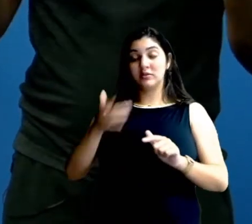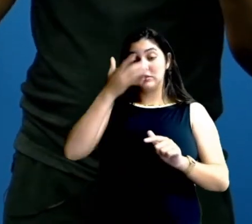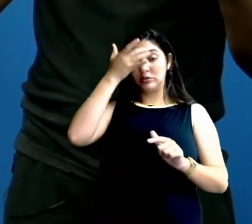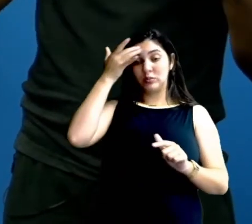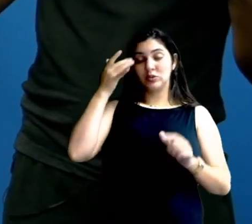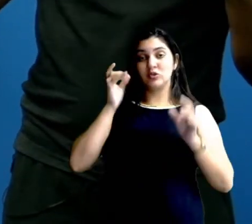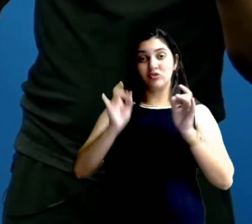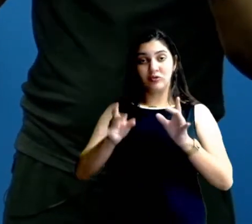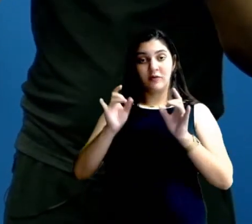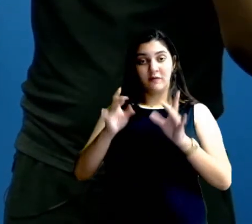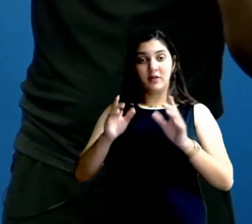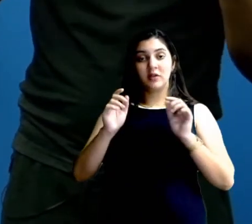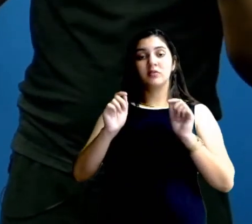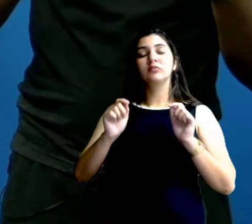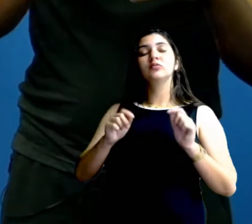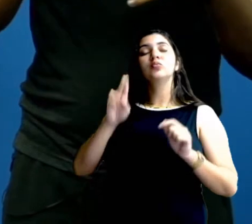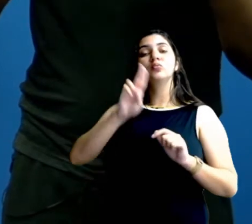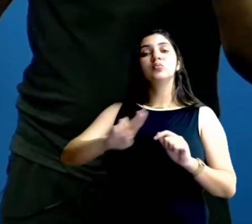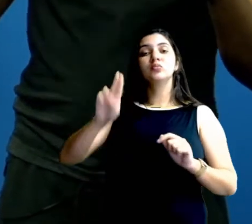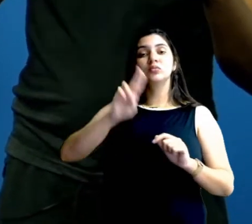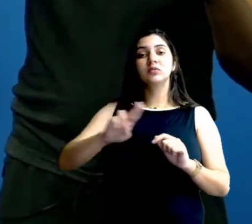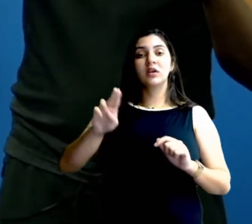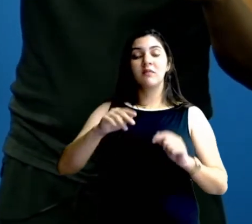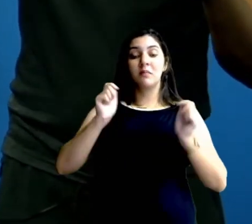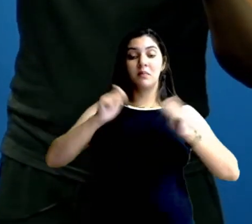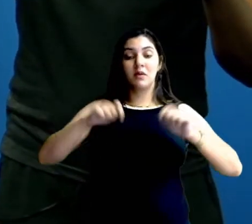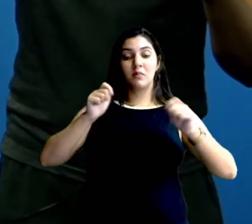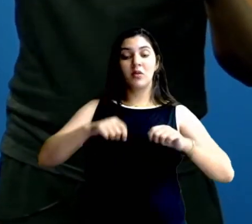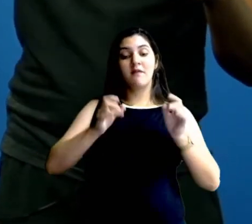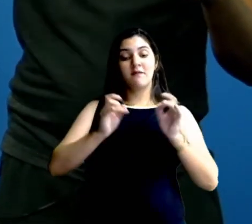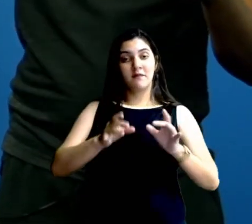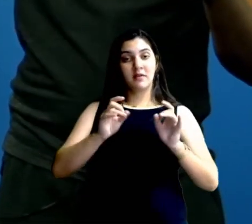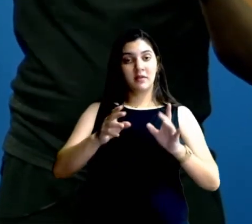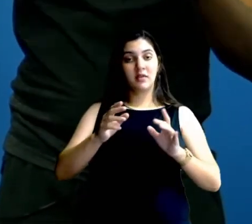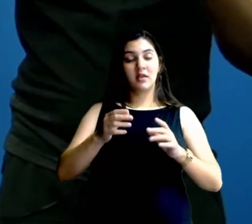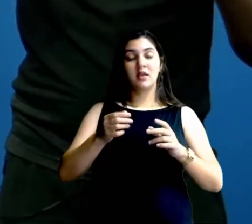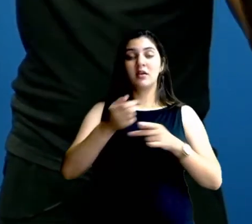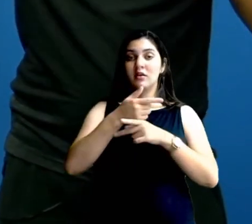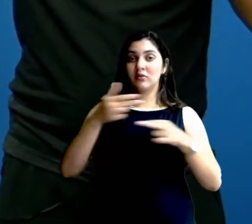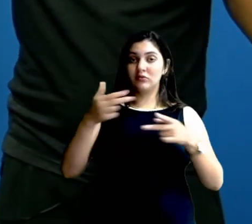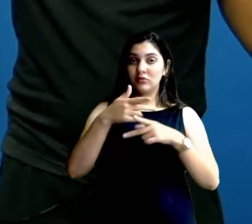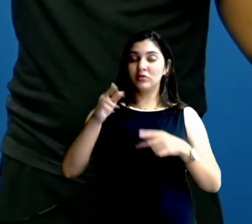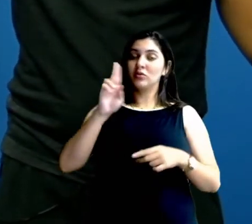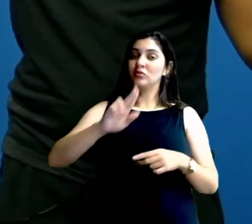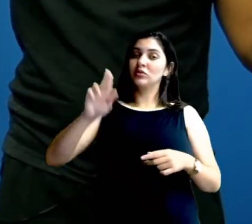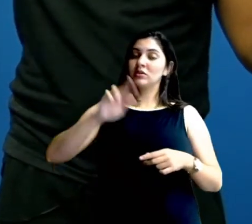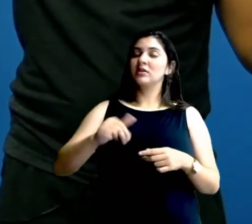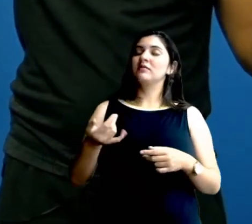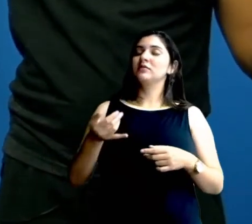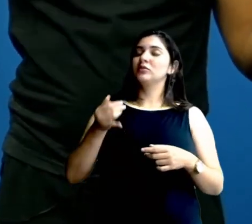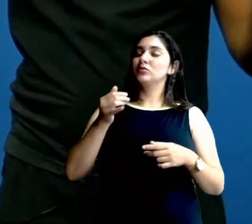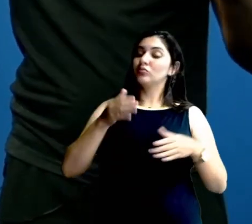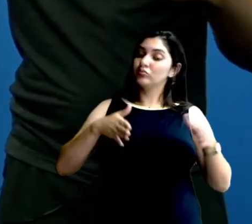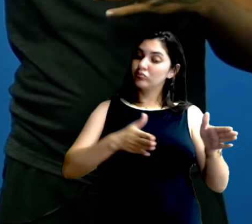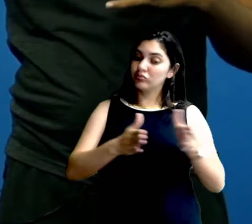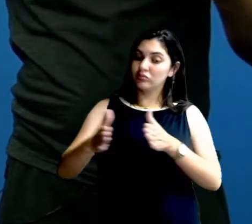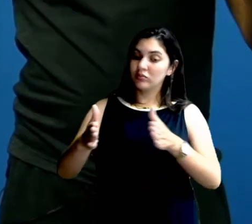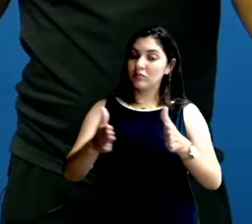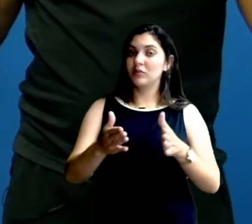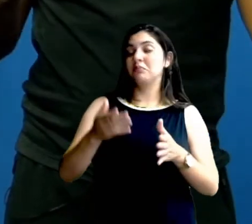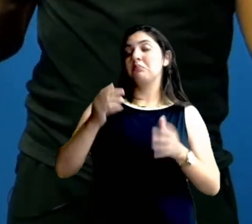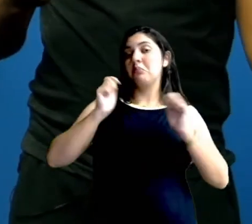Mercadores os Comerciantes eles utilizavam para poder vender os seus produtos eles utilizavam essas estradas essas rotas